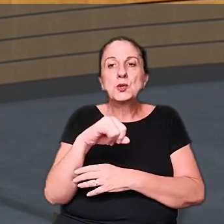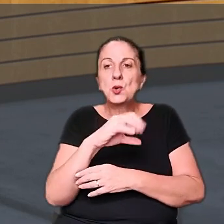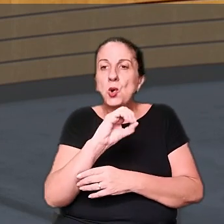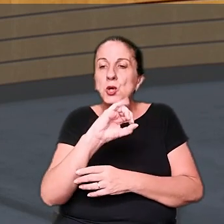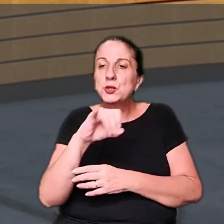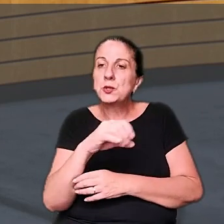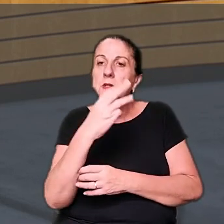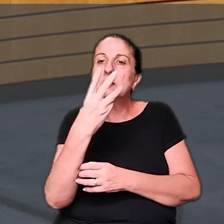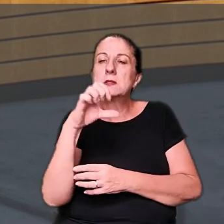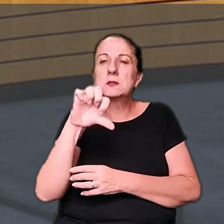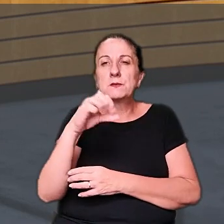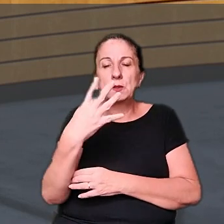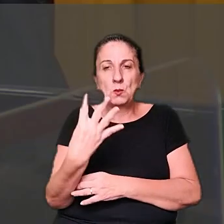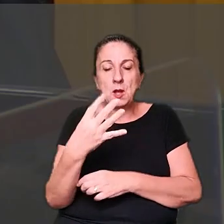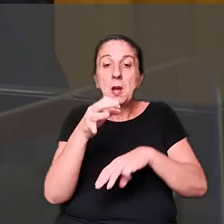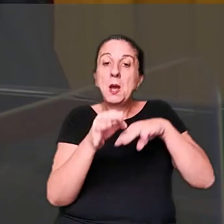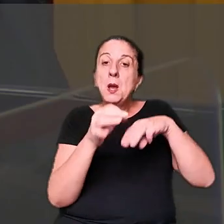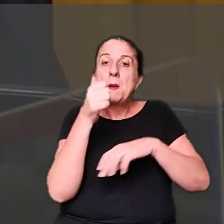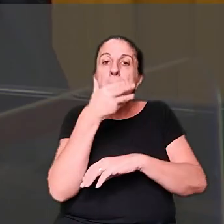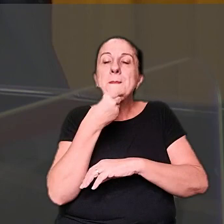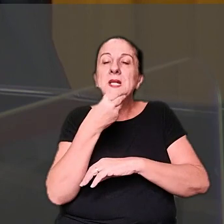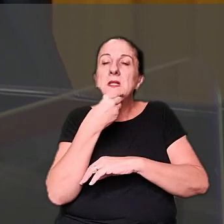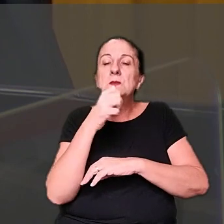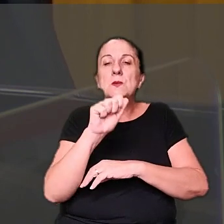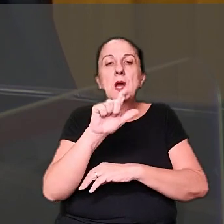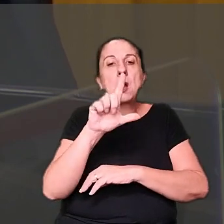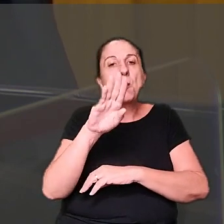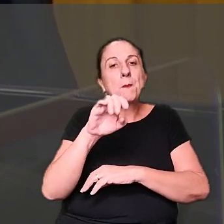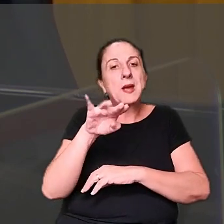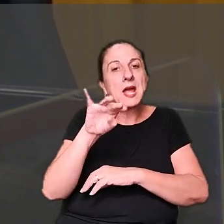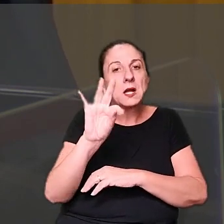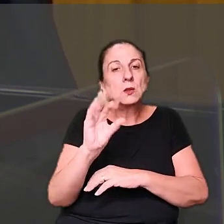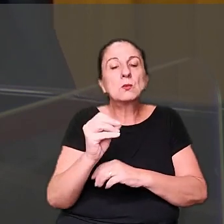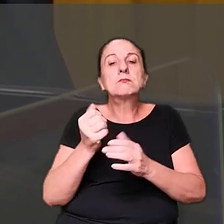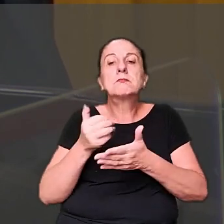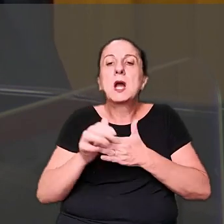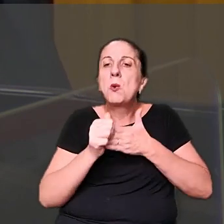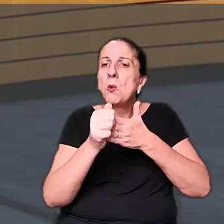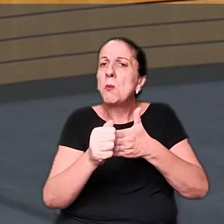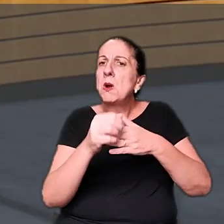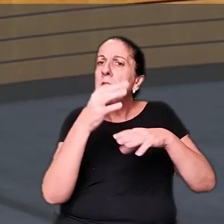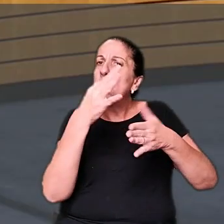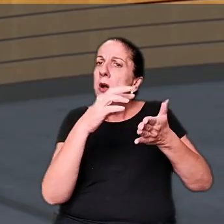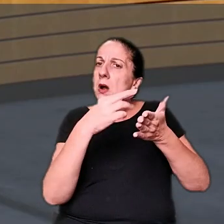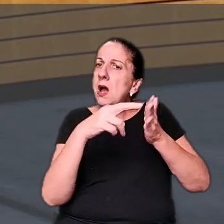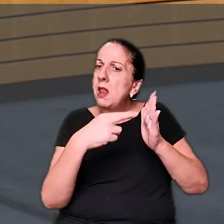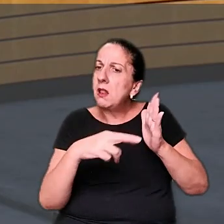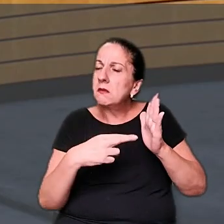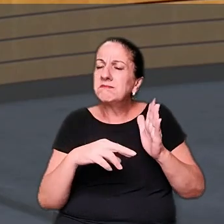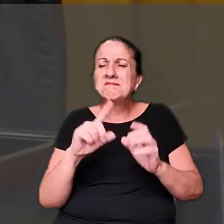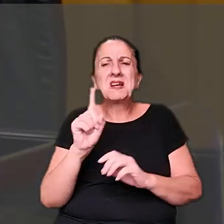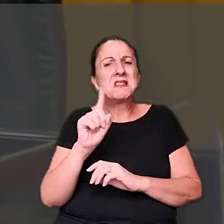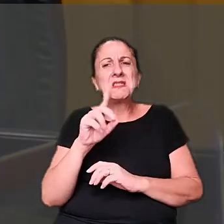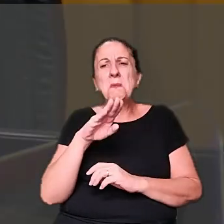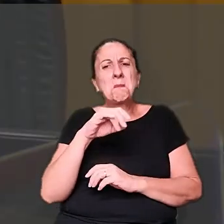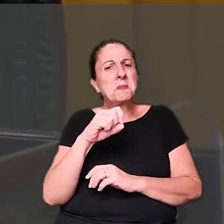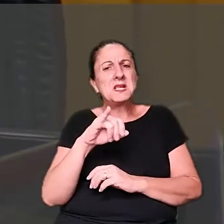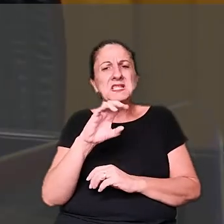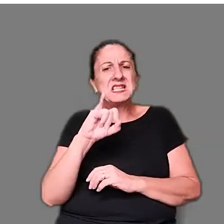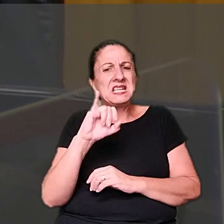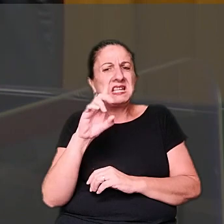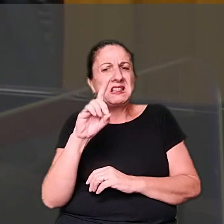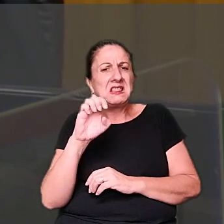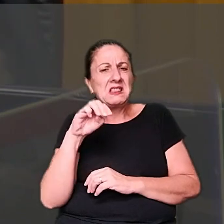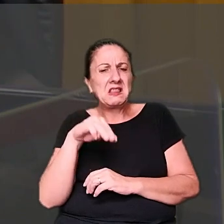OJ 394, o ministro Alberto Balazeiro acompanhou o relator. Não identifico o bis in